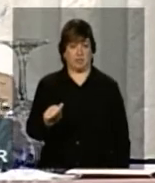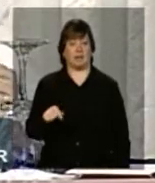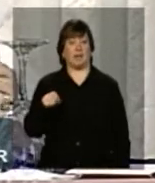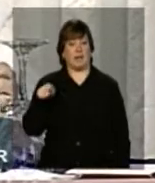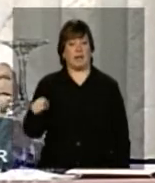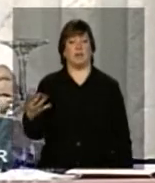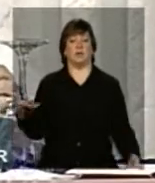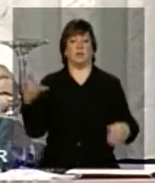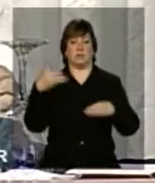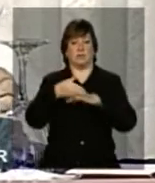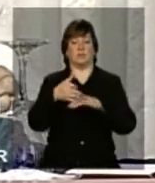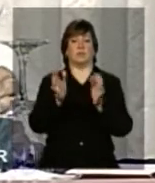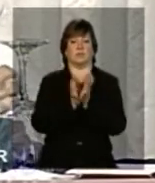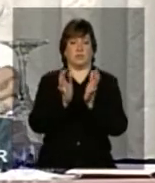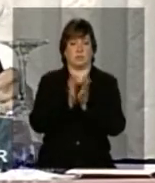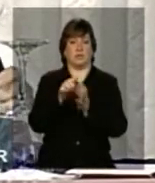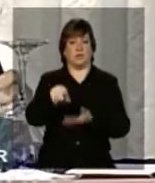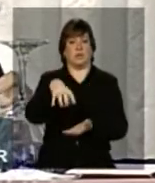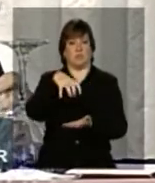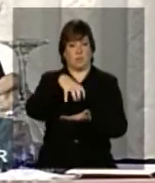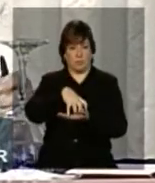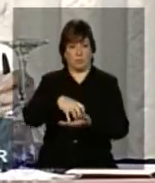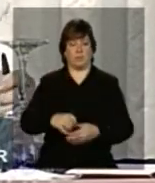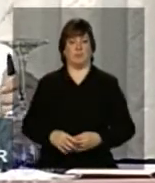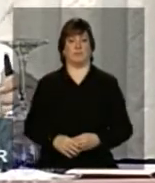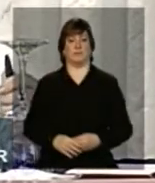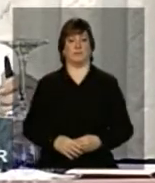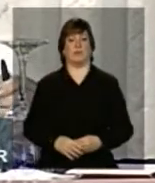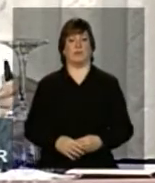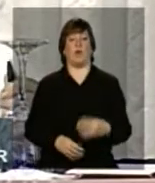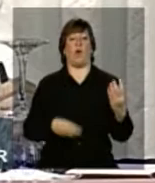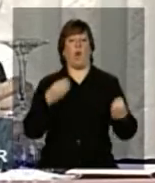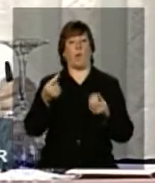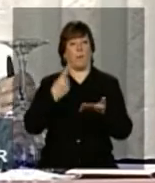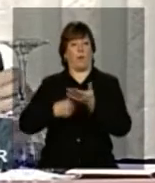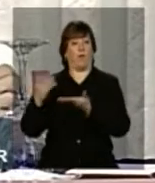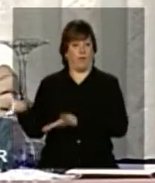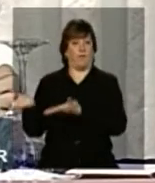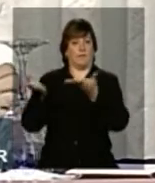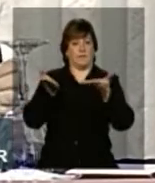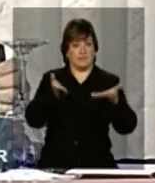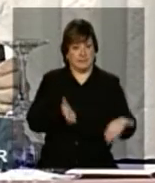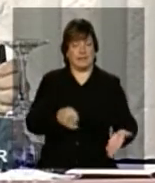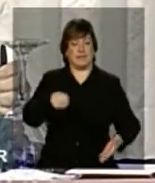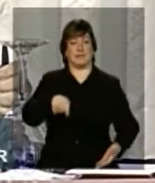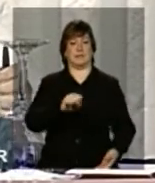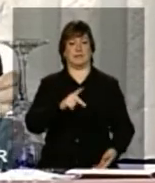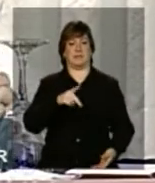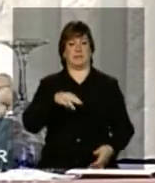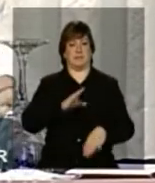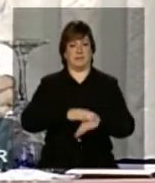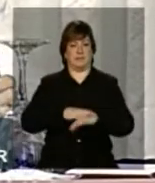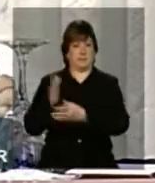que compôs a delegação, e como convidada da SPM,